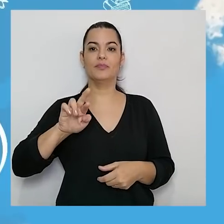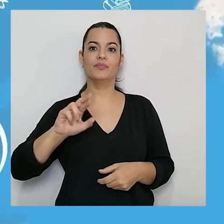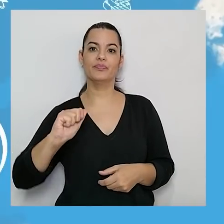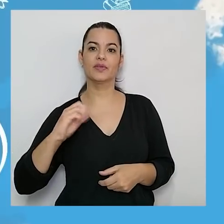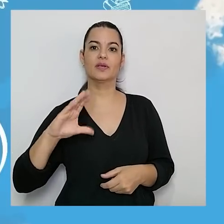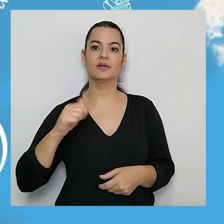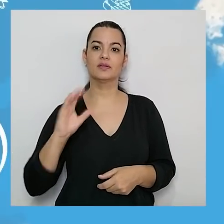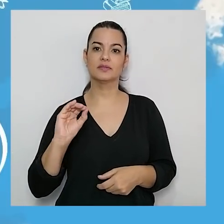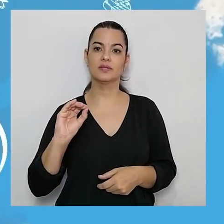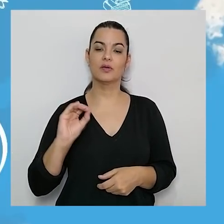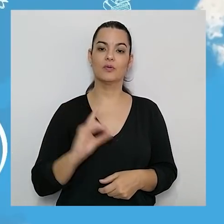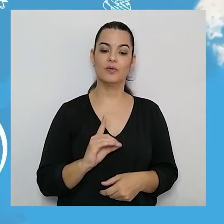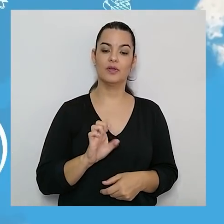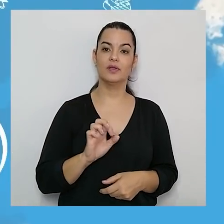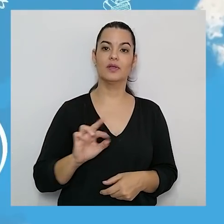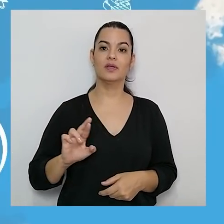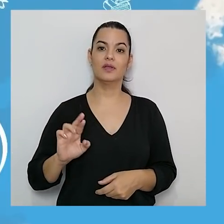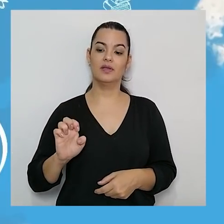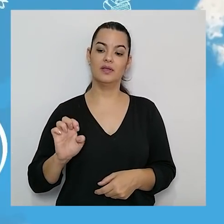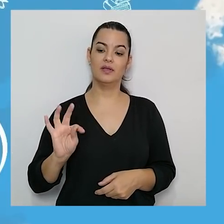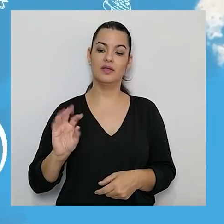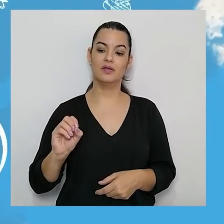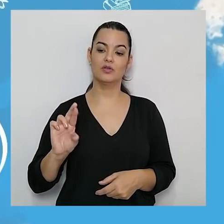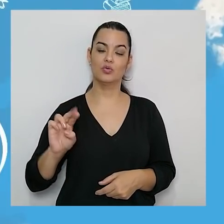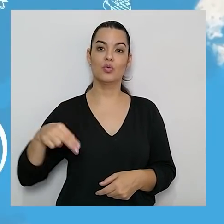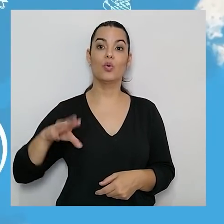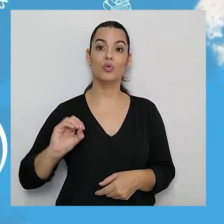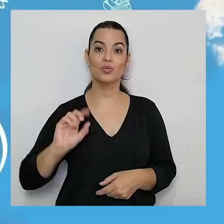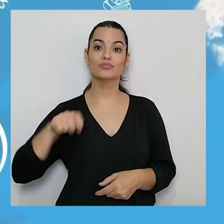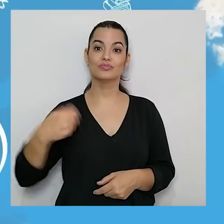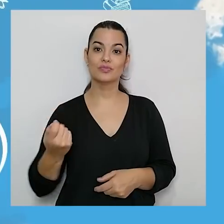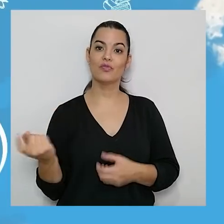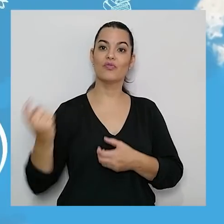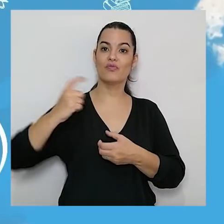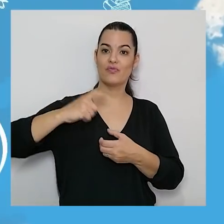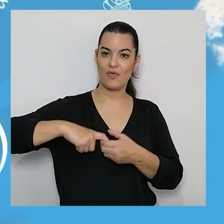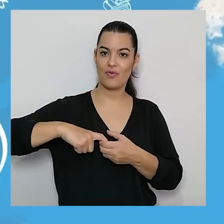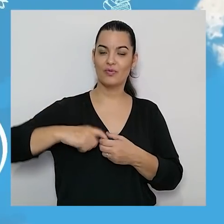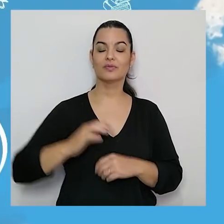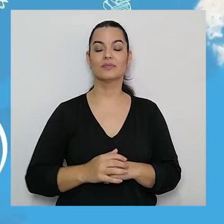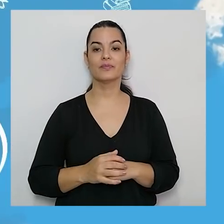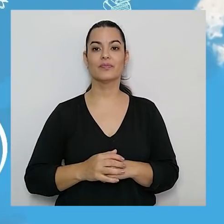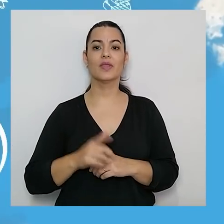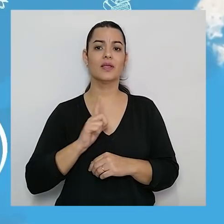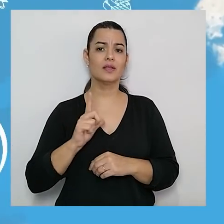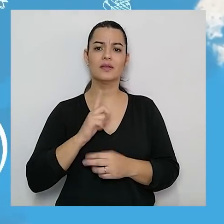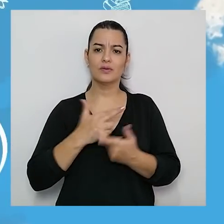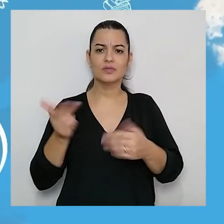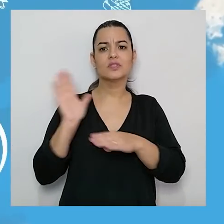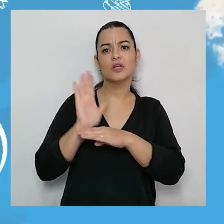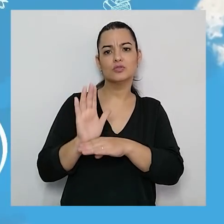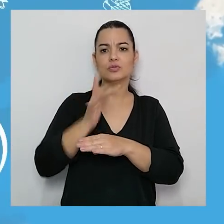outra, nós temos os processos acontecendo, favorecendo o ir e vir das